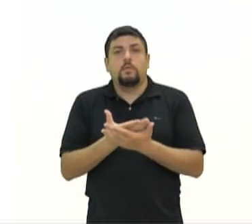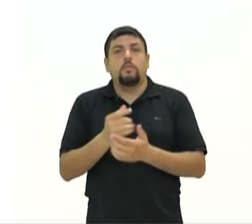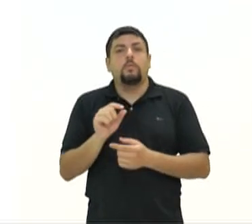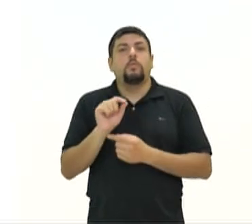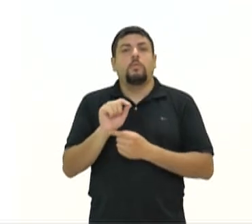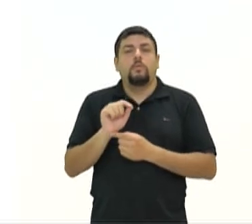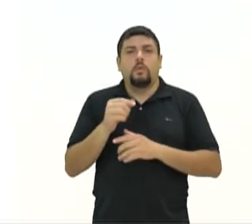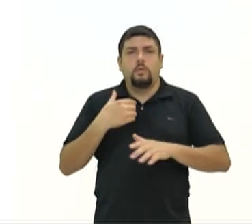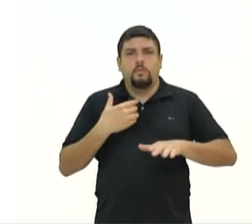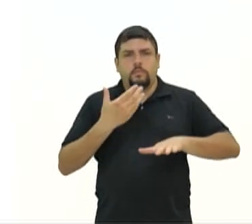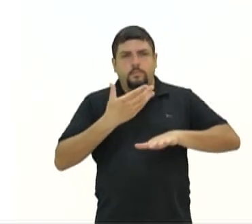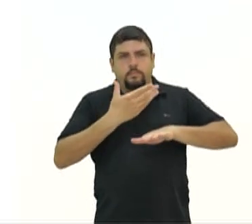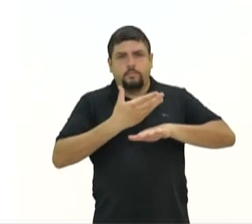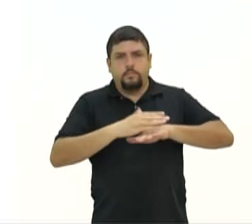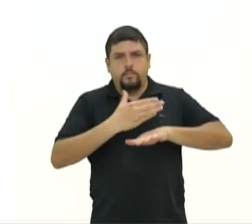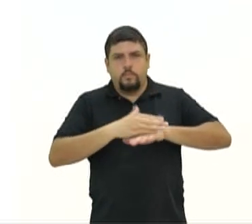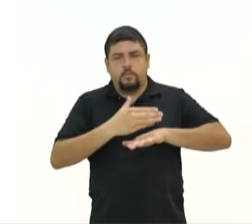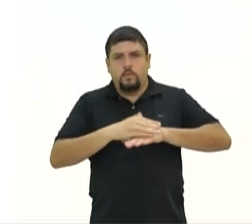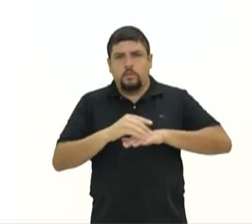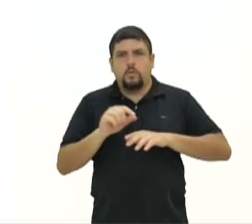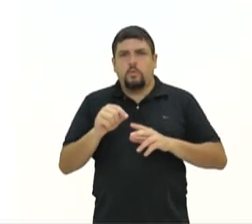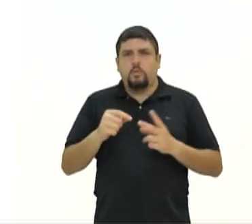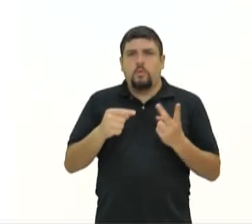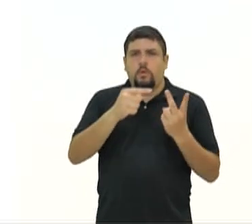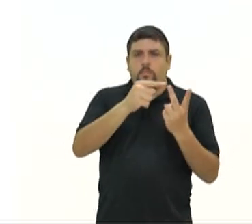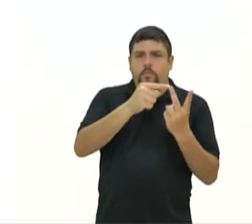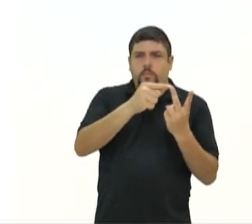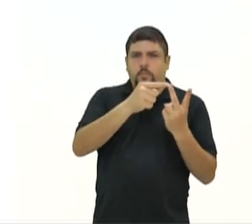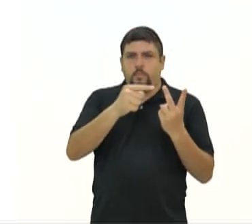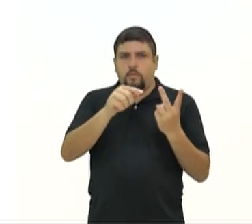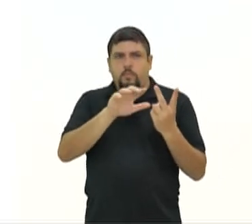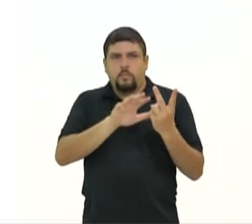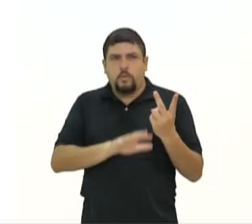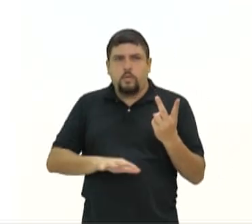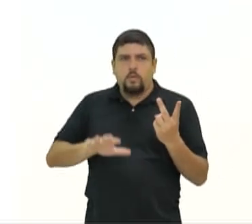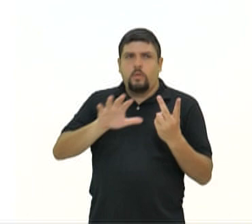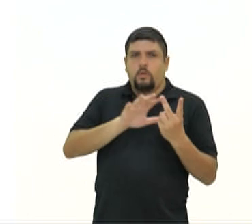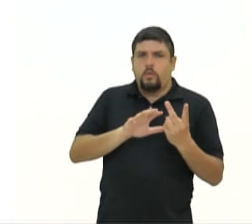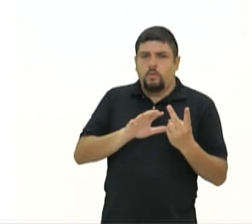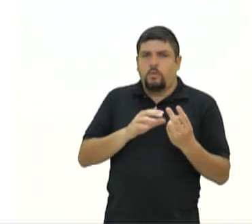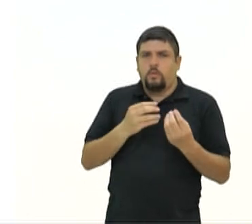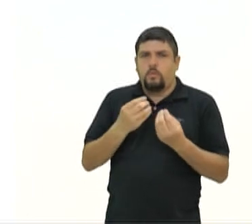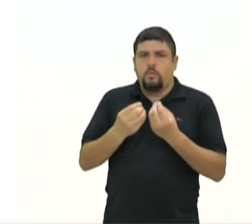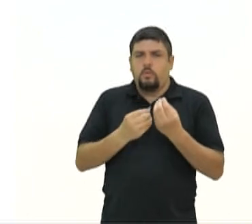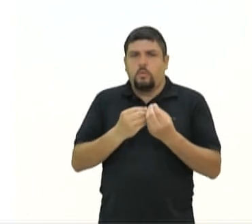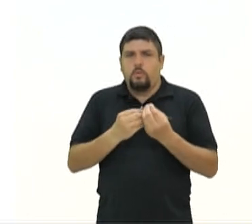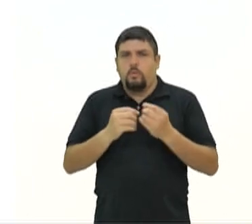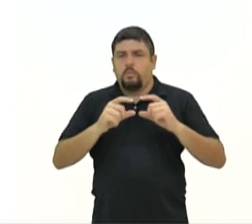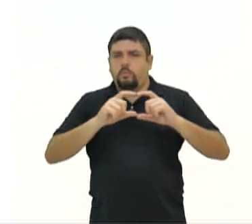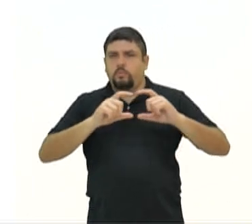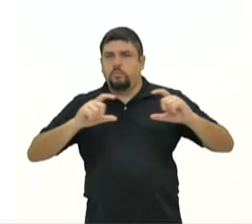aula nós vamos trabalhar com raízes complexas. Na verdade, nós vamos fazer uma retomada das equações